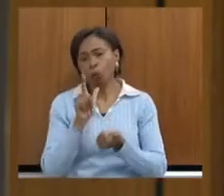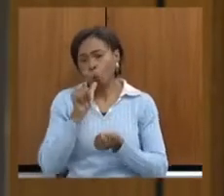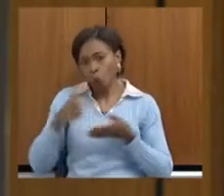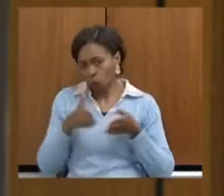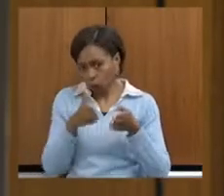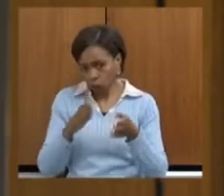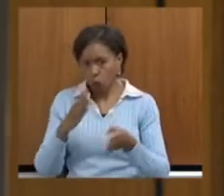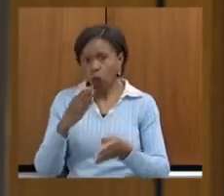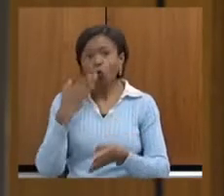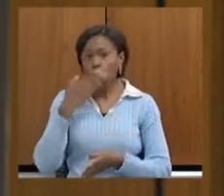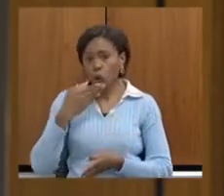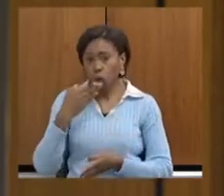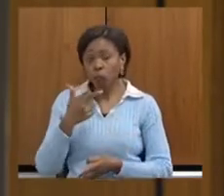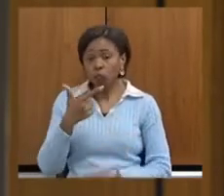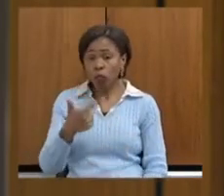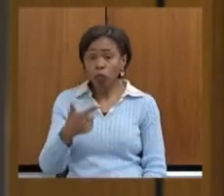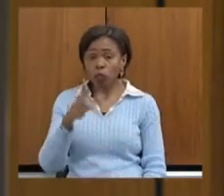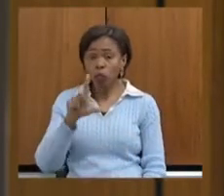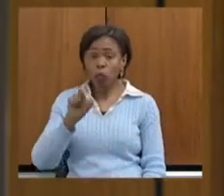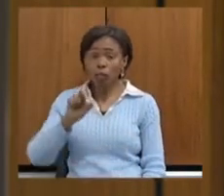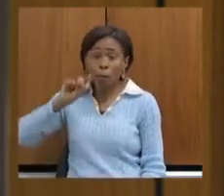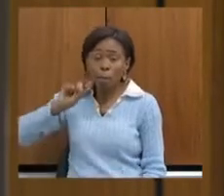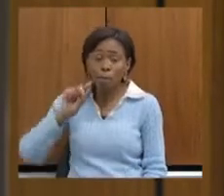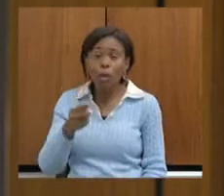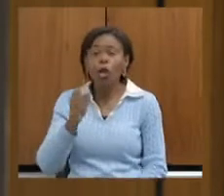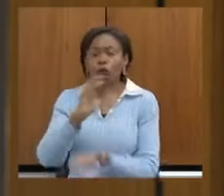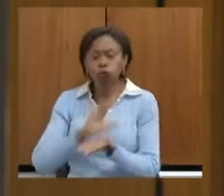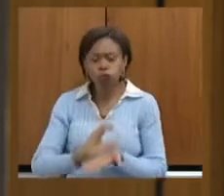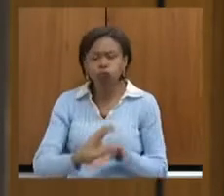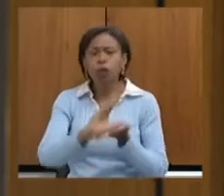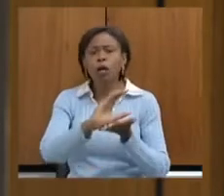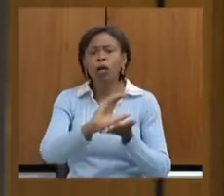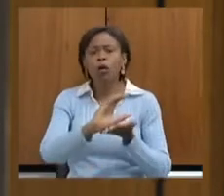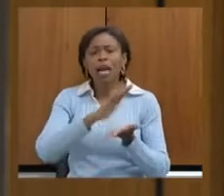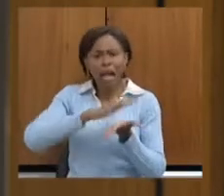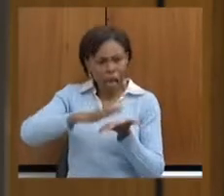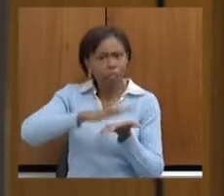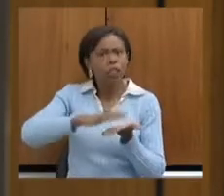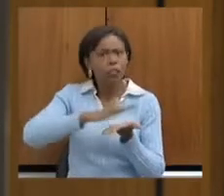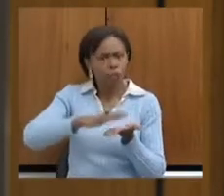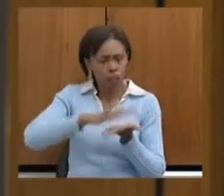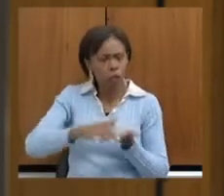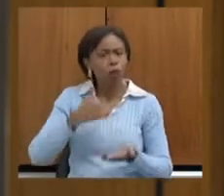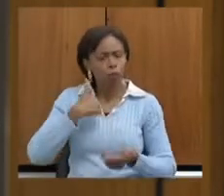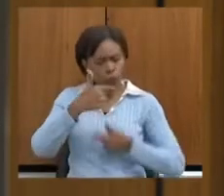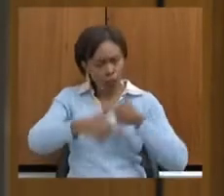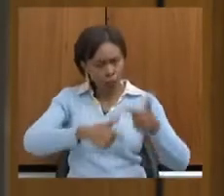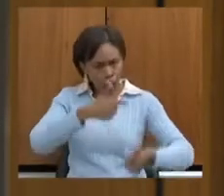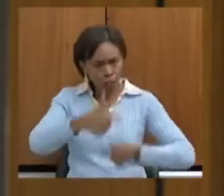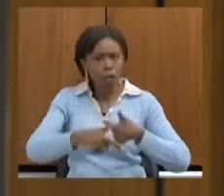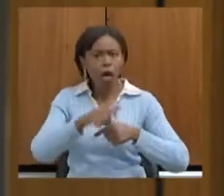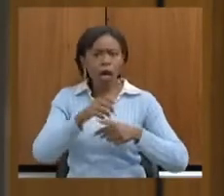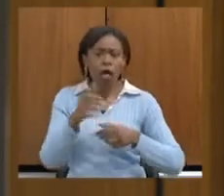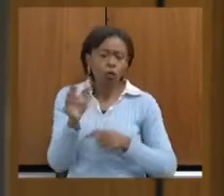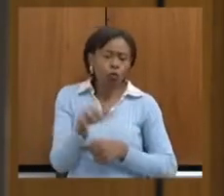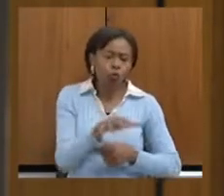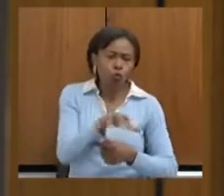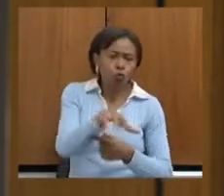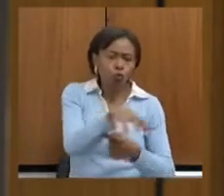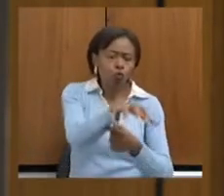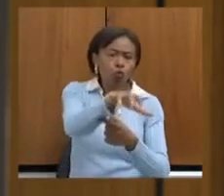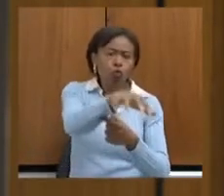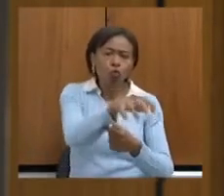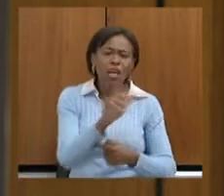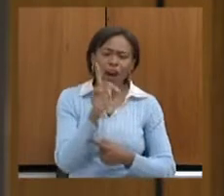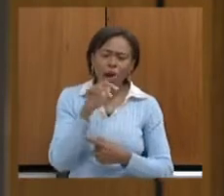o Mc 250.000 ali para mim trabalhar de irrigação porque eu sou tá